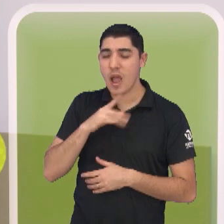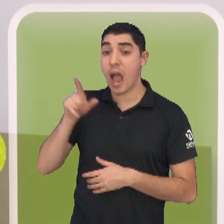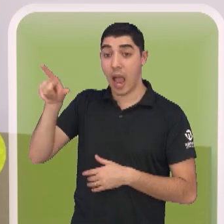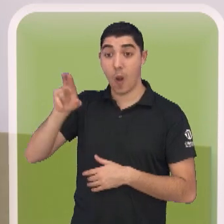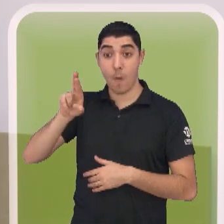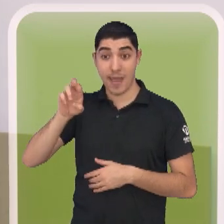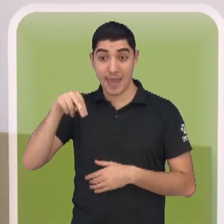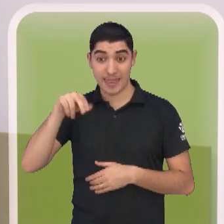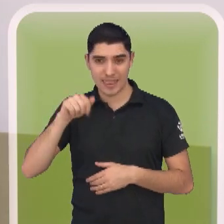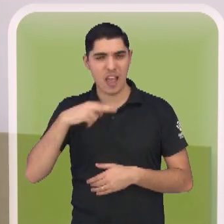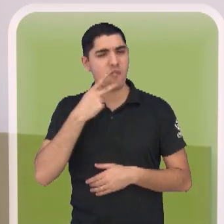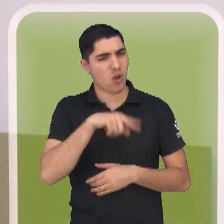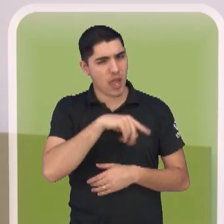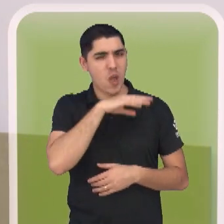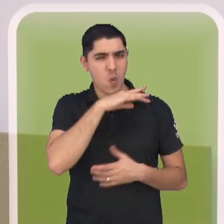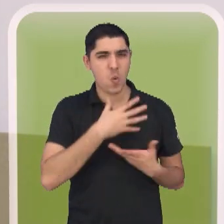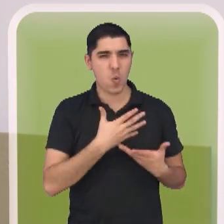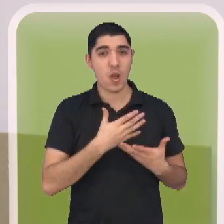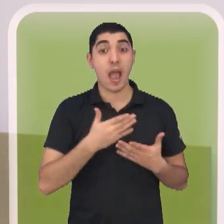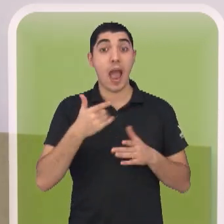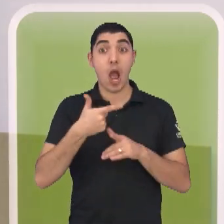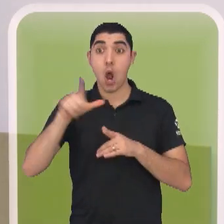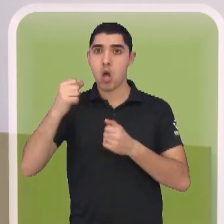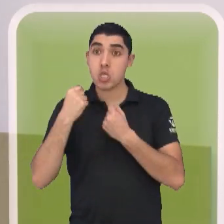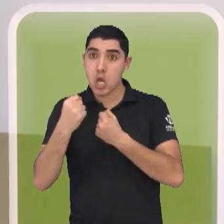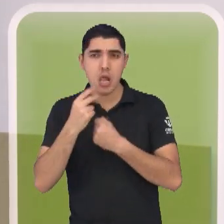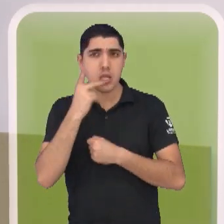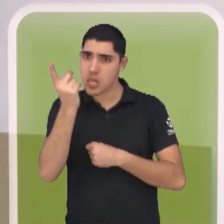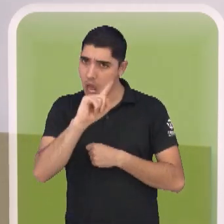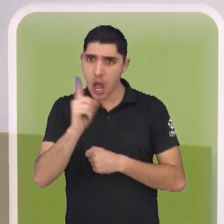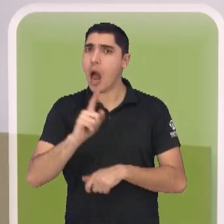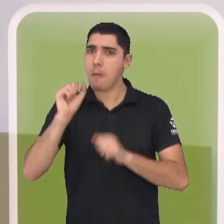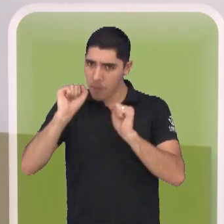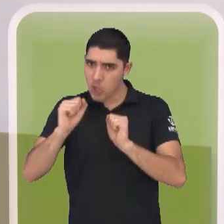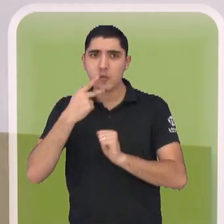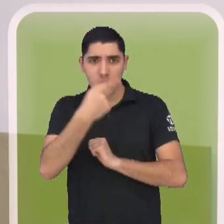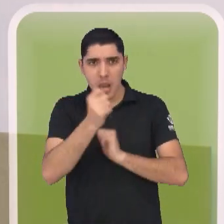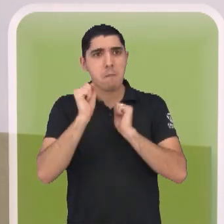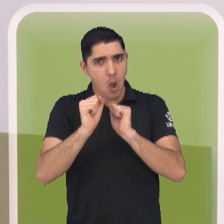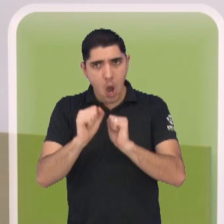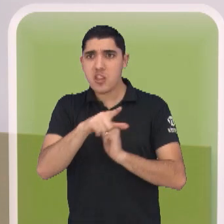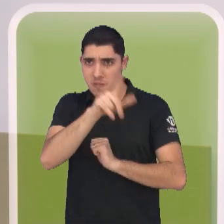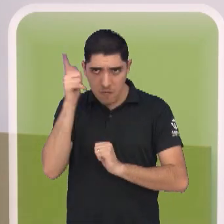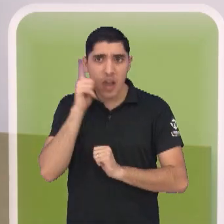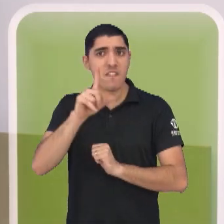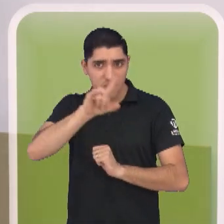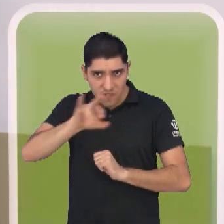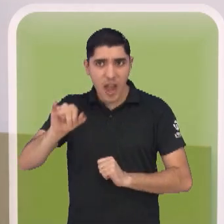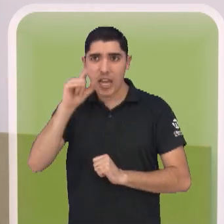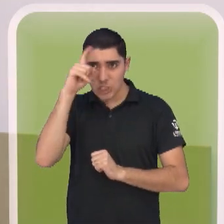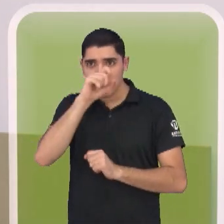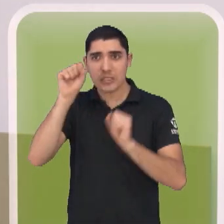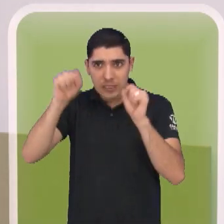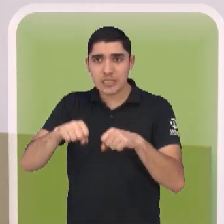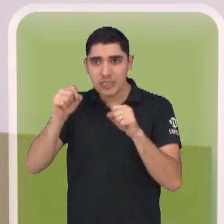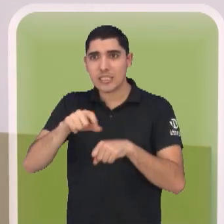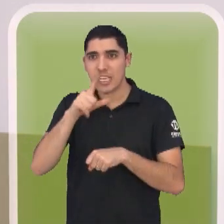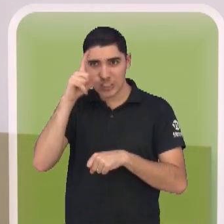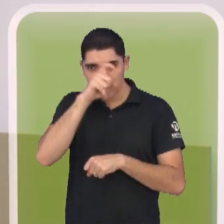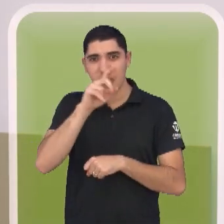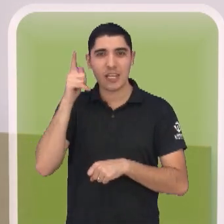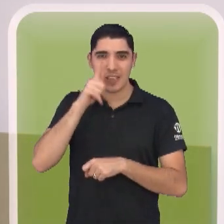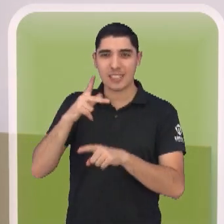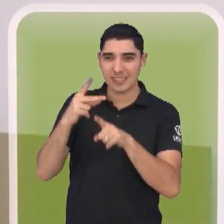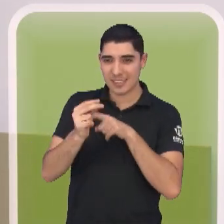Renan Sabiá e tinha o pessoal de Brodowski lá os torcedores falou assim não não é pesado não pode colocar no texto aí que que vai ser difícil conseguir essa essa